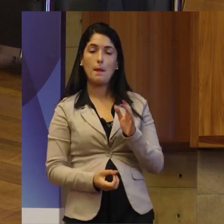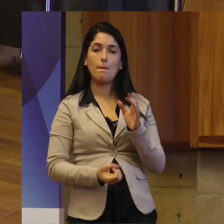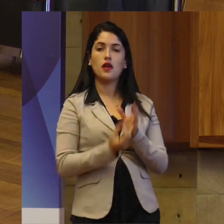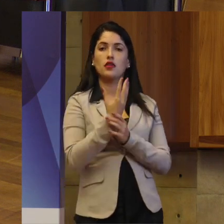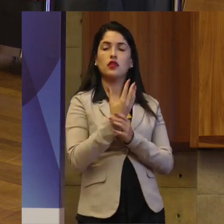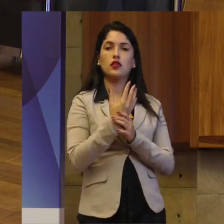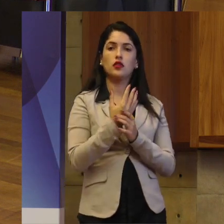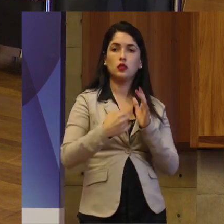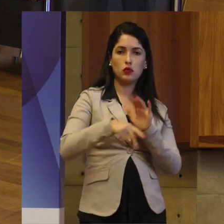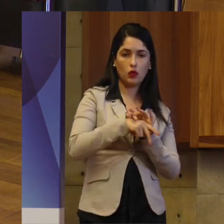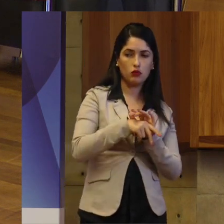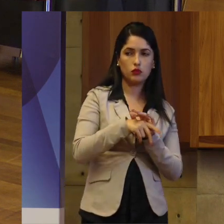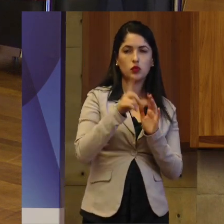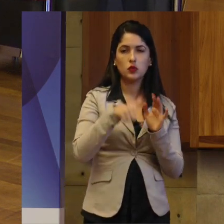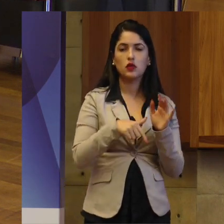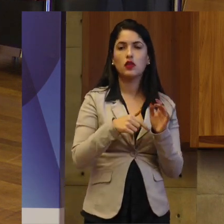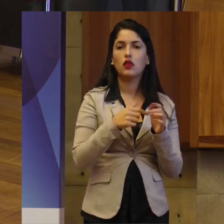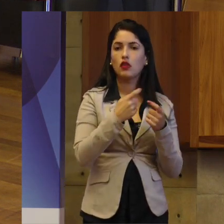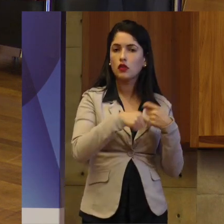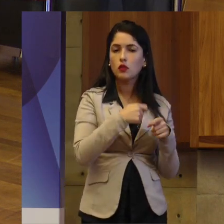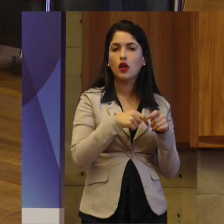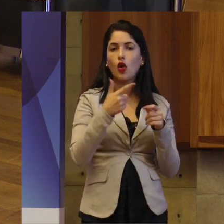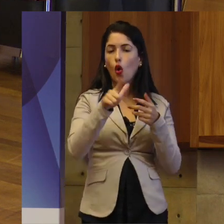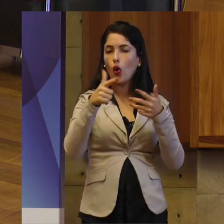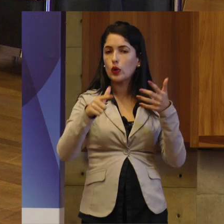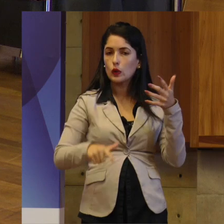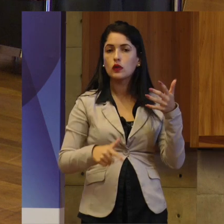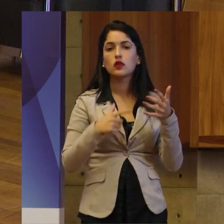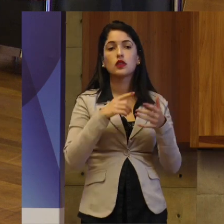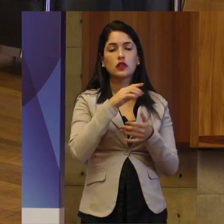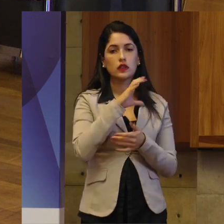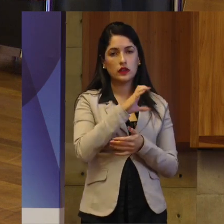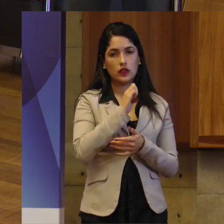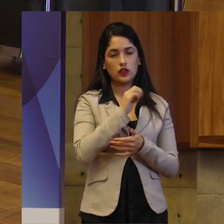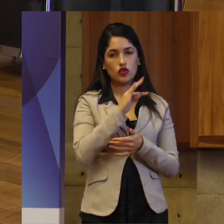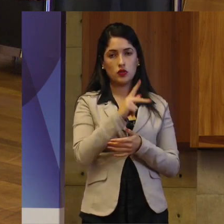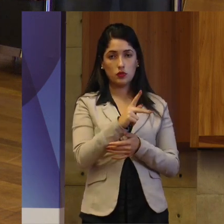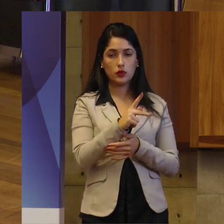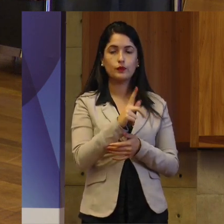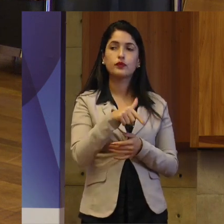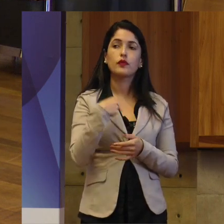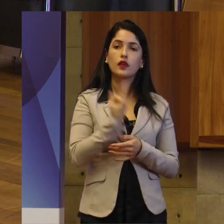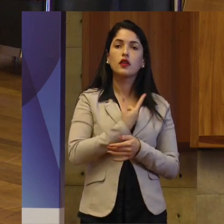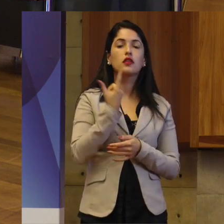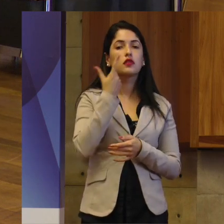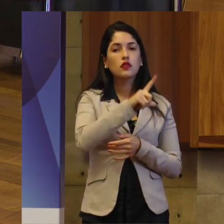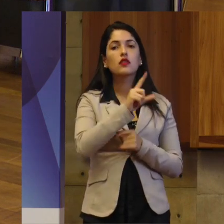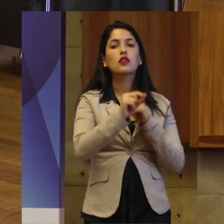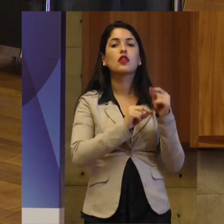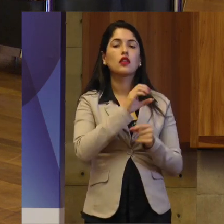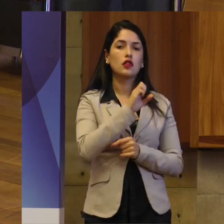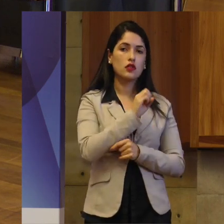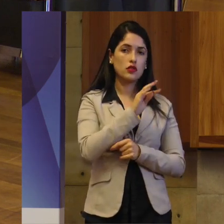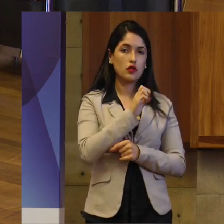Apex, também em cooperação com a Protec e o MCTIC, para auxiliar a internacionalização de